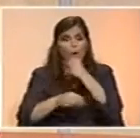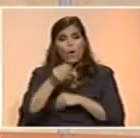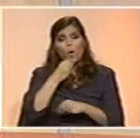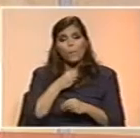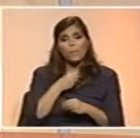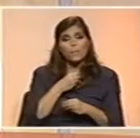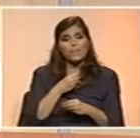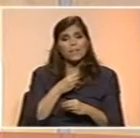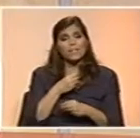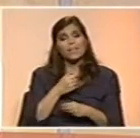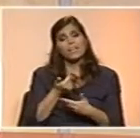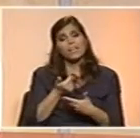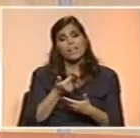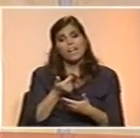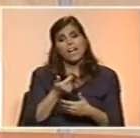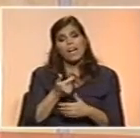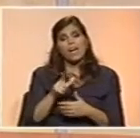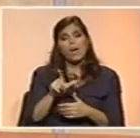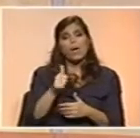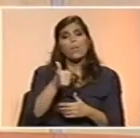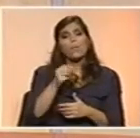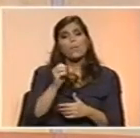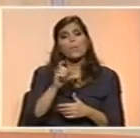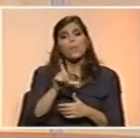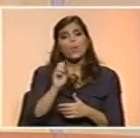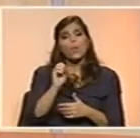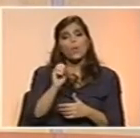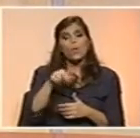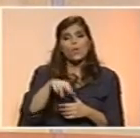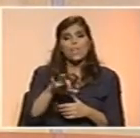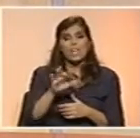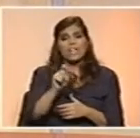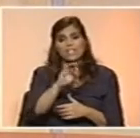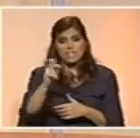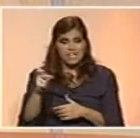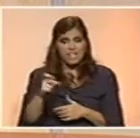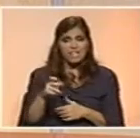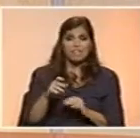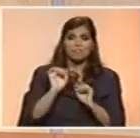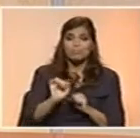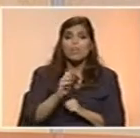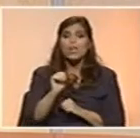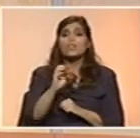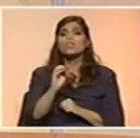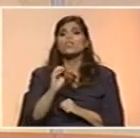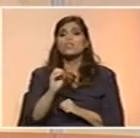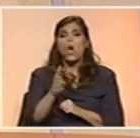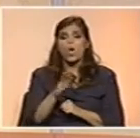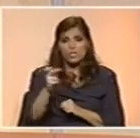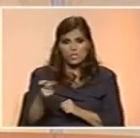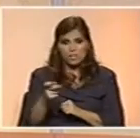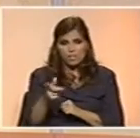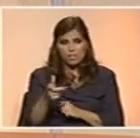efeito. Não come todos os dias, não? Muito raro, muito raramente, talvez uma vez por